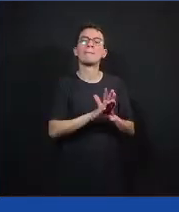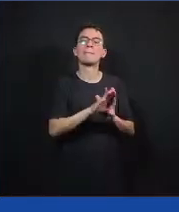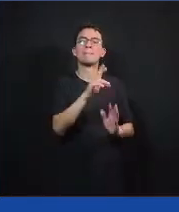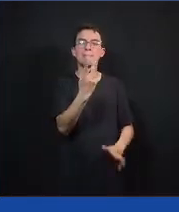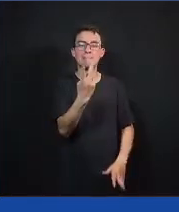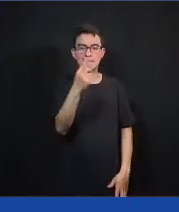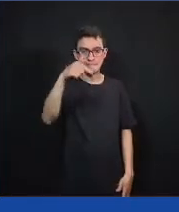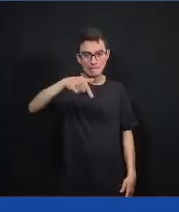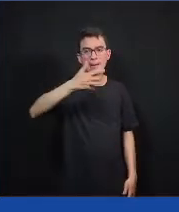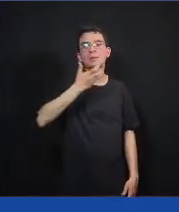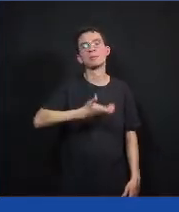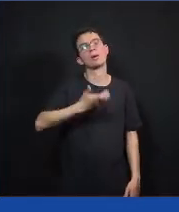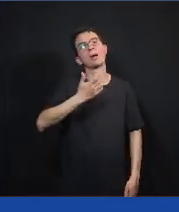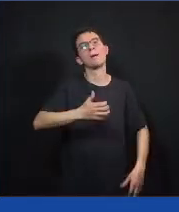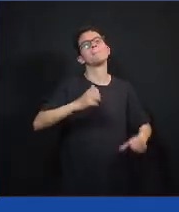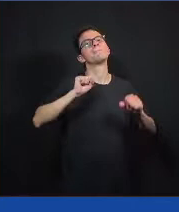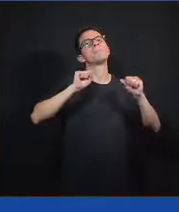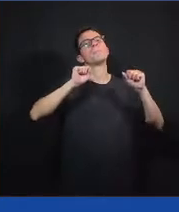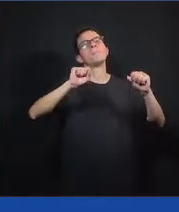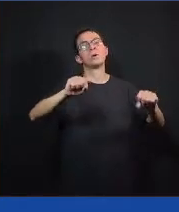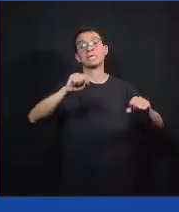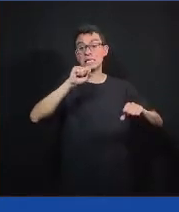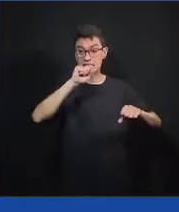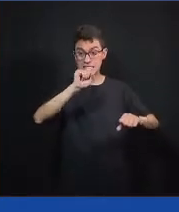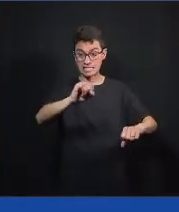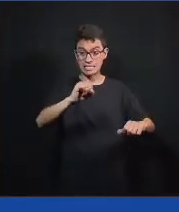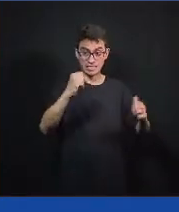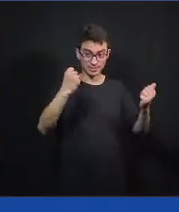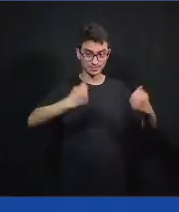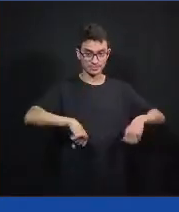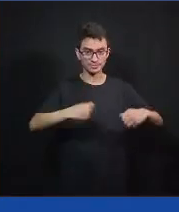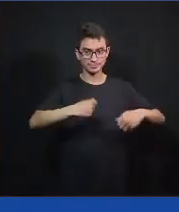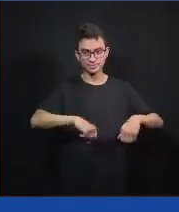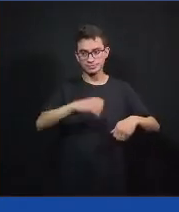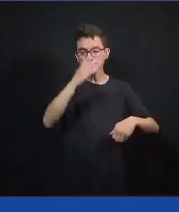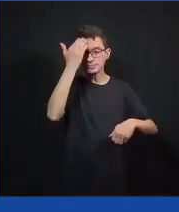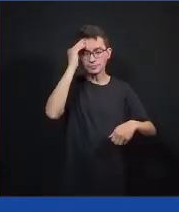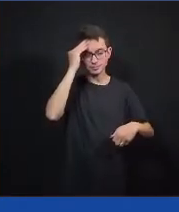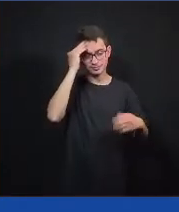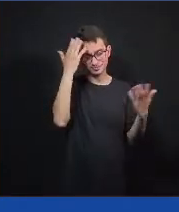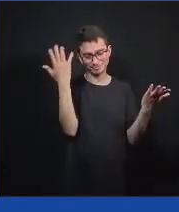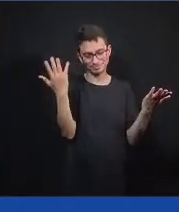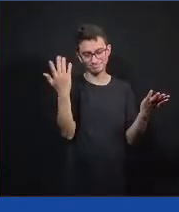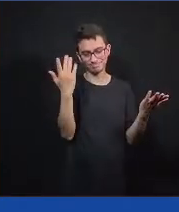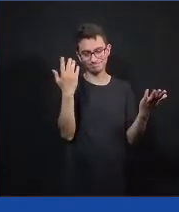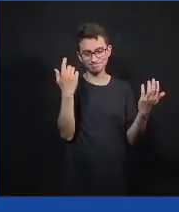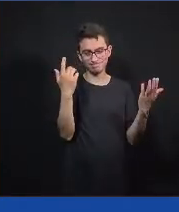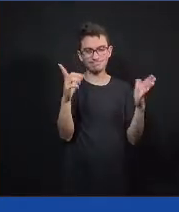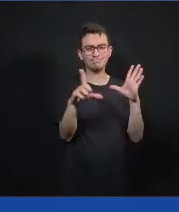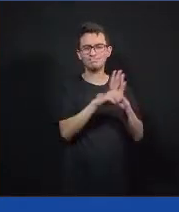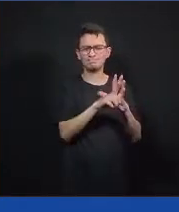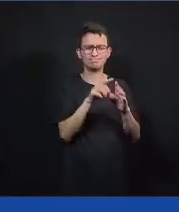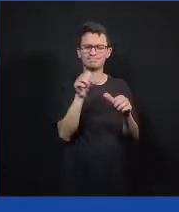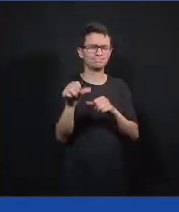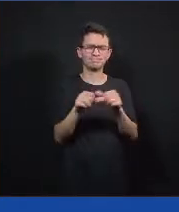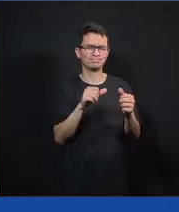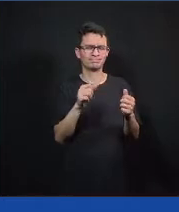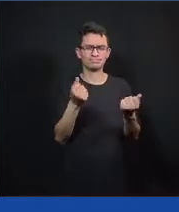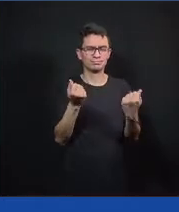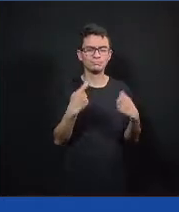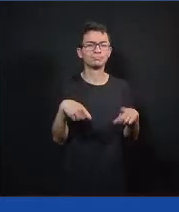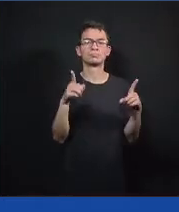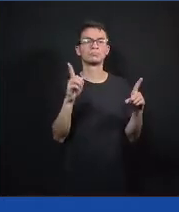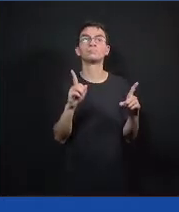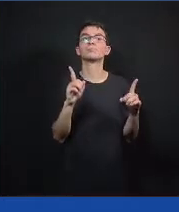Justiça Eleitoral pode, sem necessitar dessa necessidade de fazer uma proposição, de mudar a lei ou mudar a Constituição, fazer